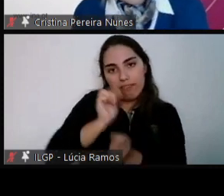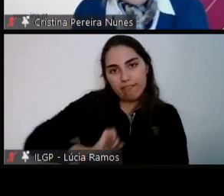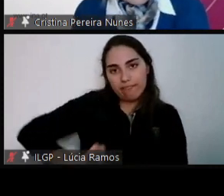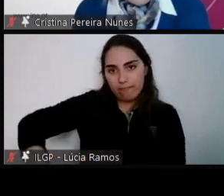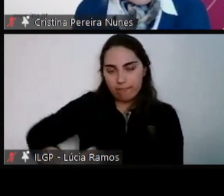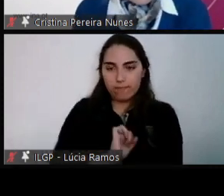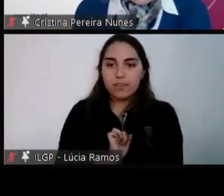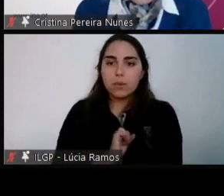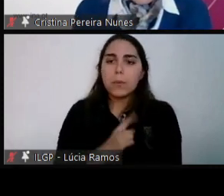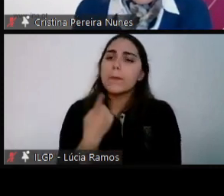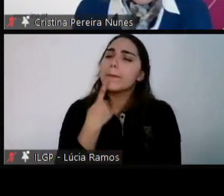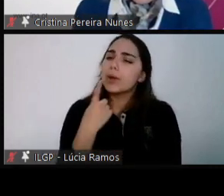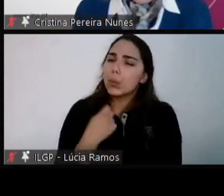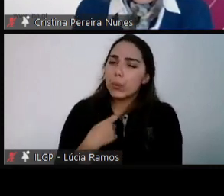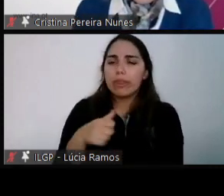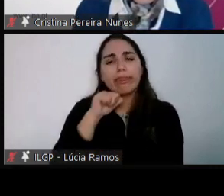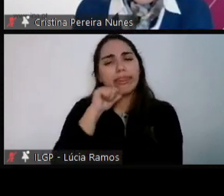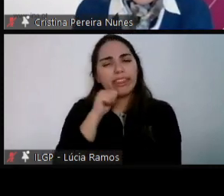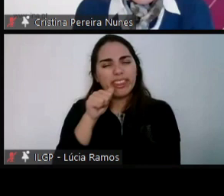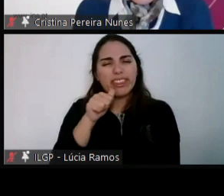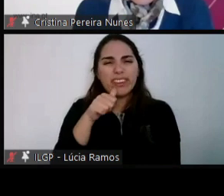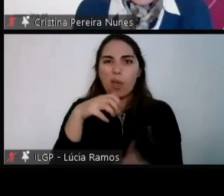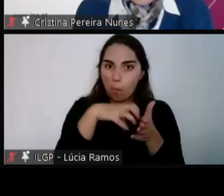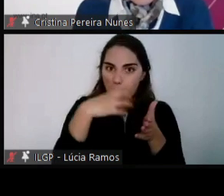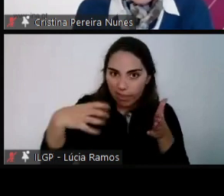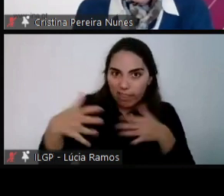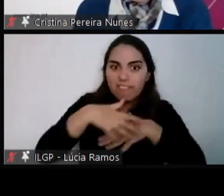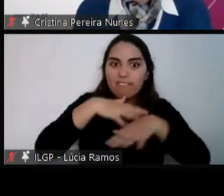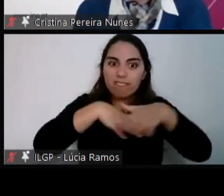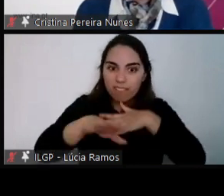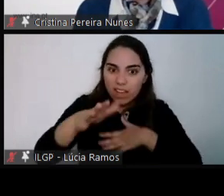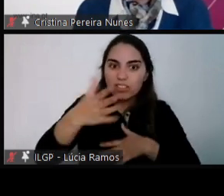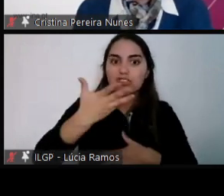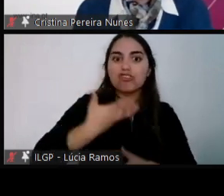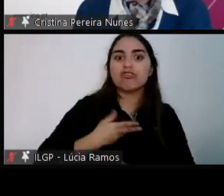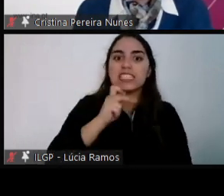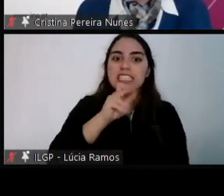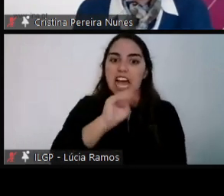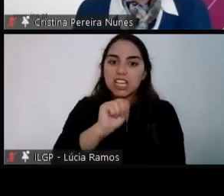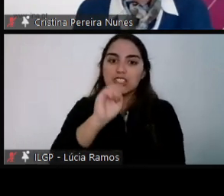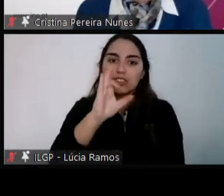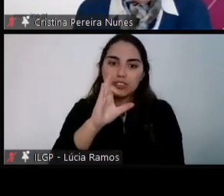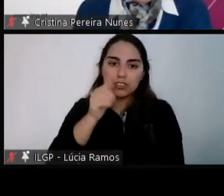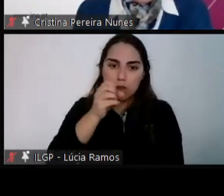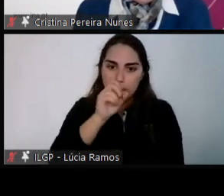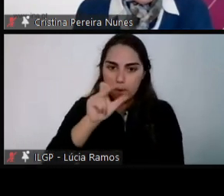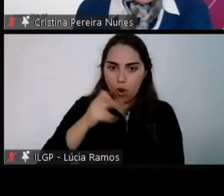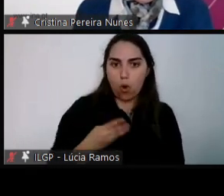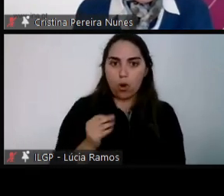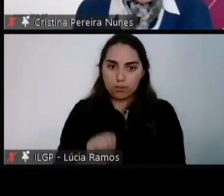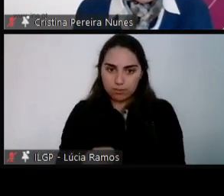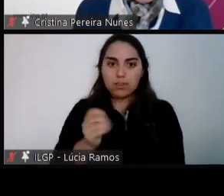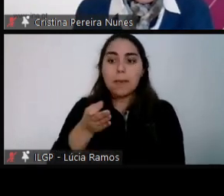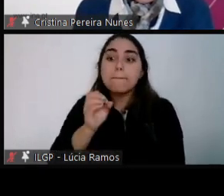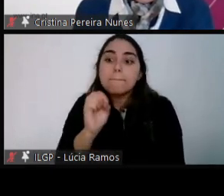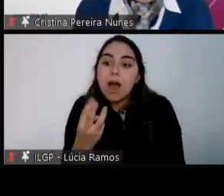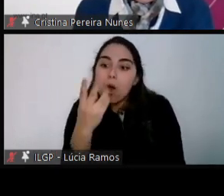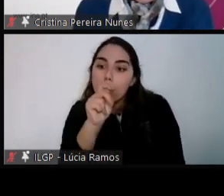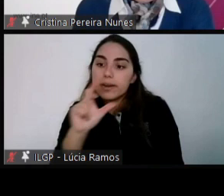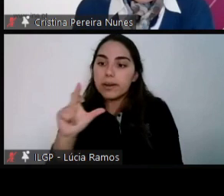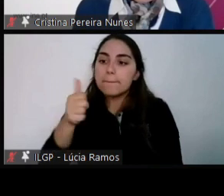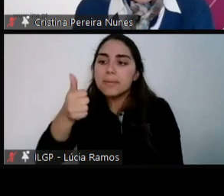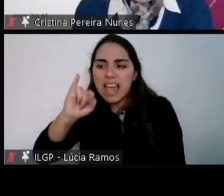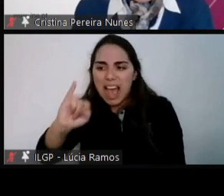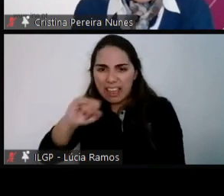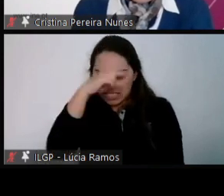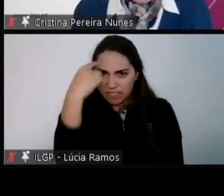Perguntam muitas vezes, é complicado fazer dashboards em Power BI? Eu costumo dizer não. Até os infoscluídos conseguem terminar o